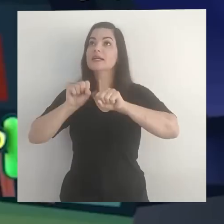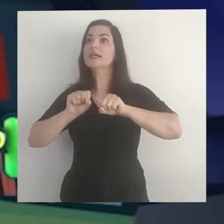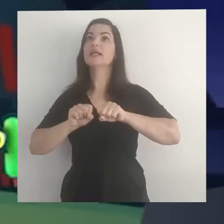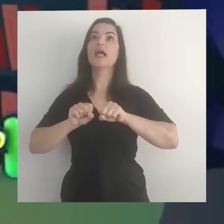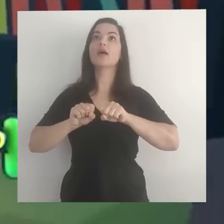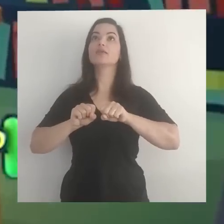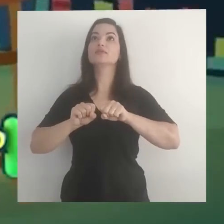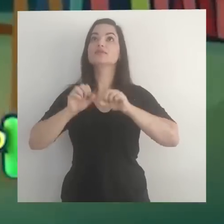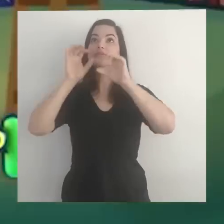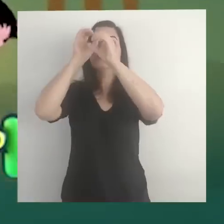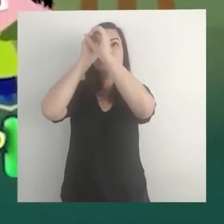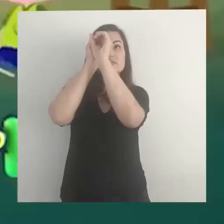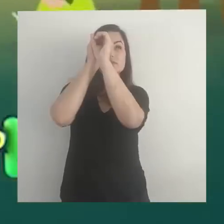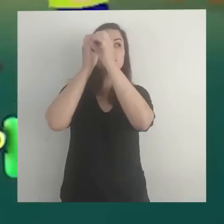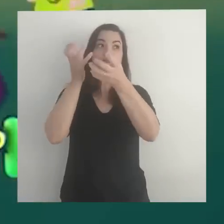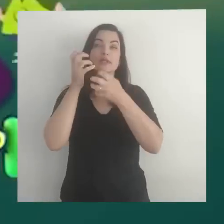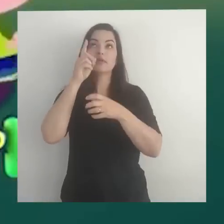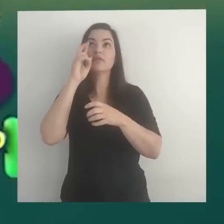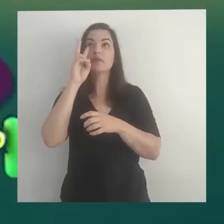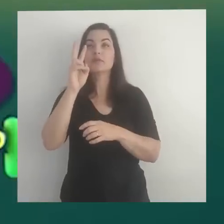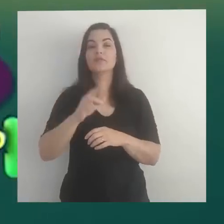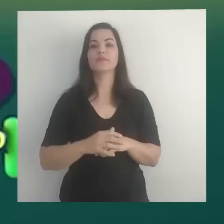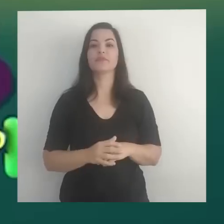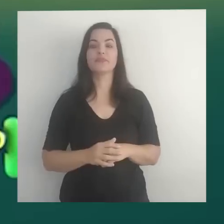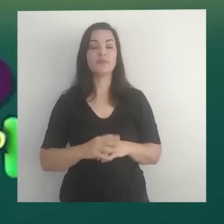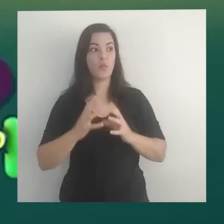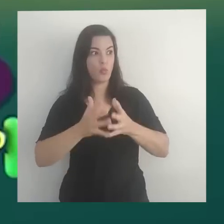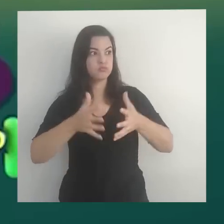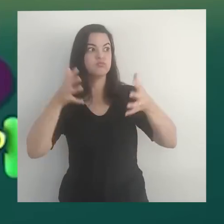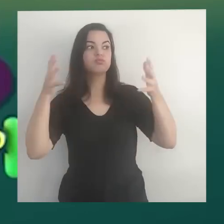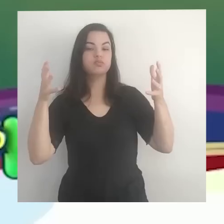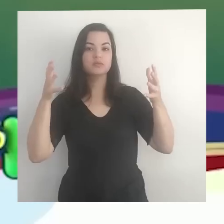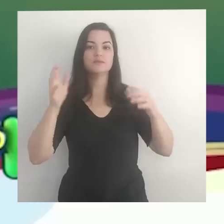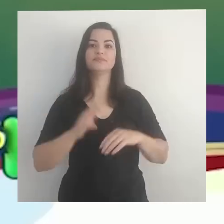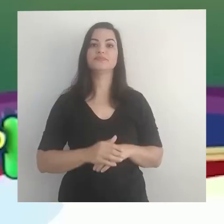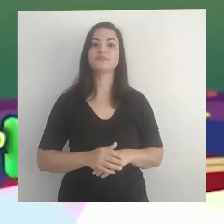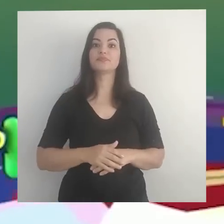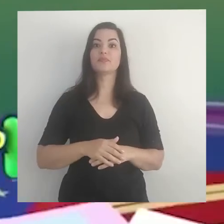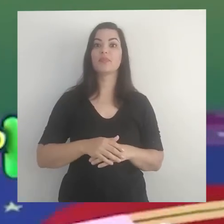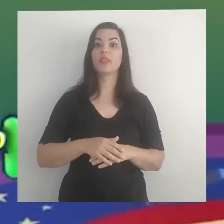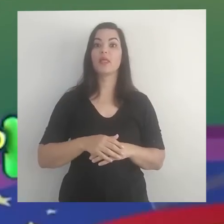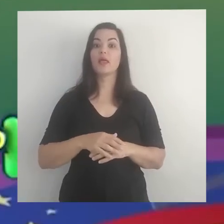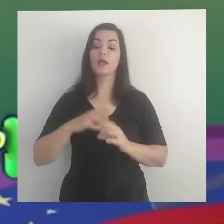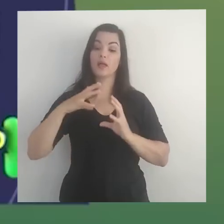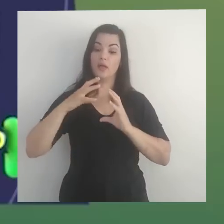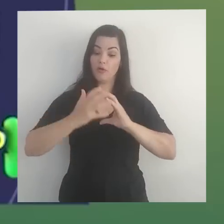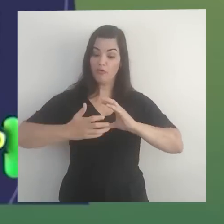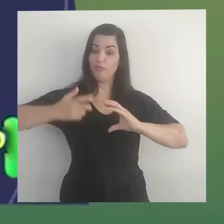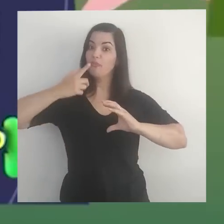É grande, né? Marte está entre a Terra e Júpiter.